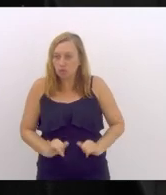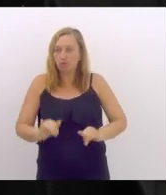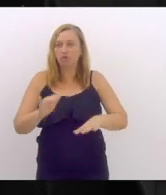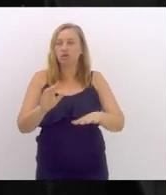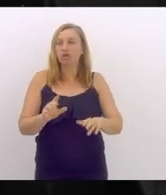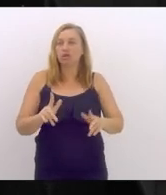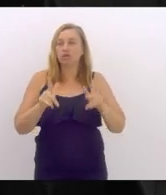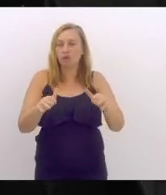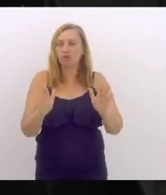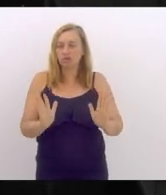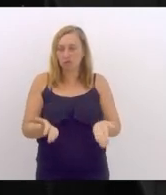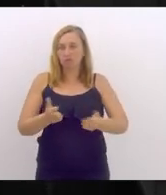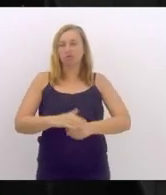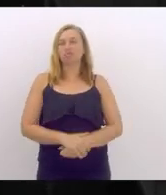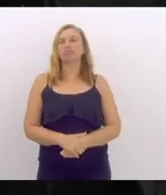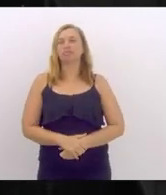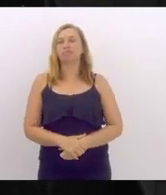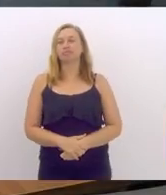começou